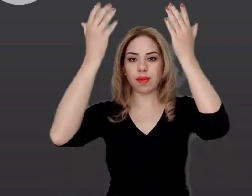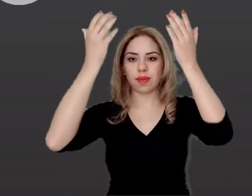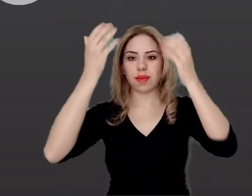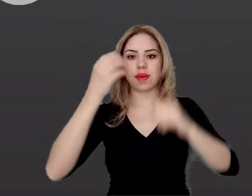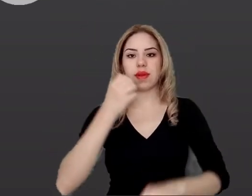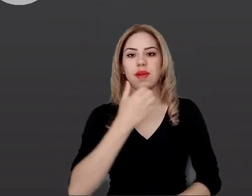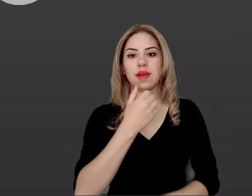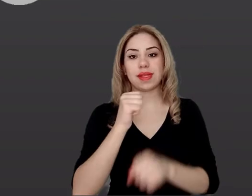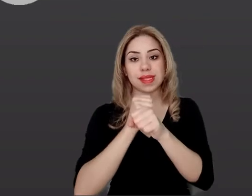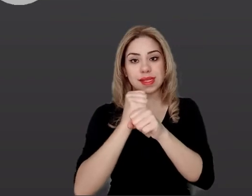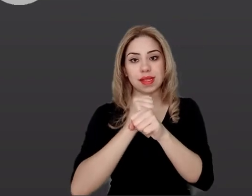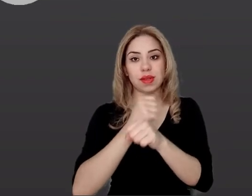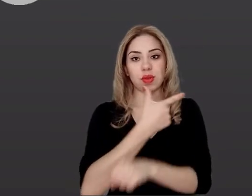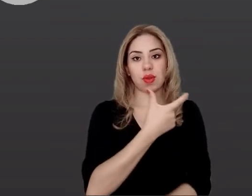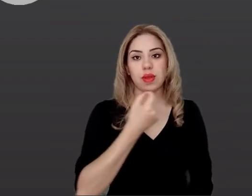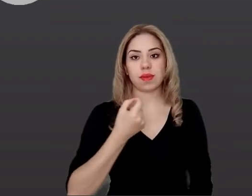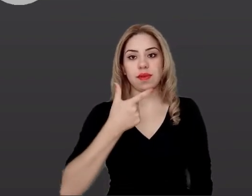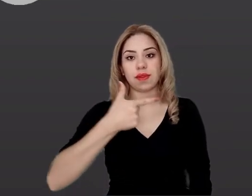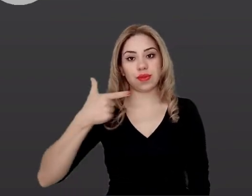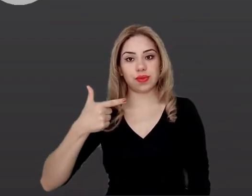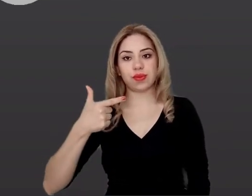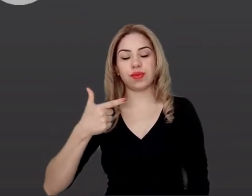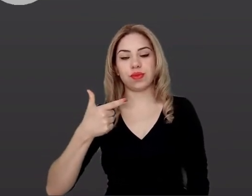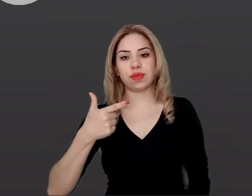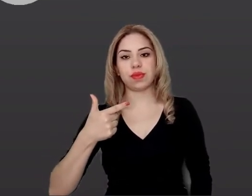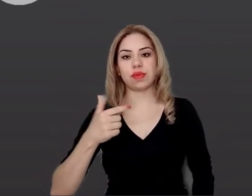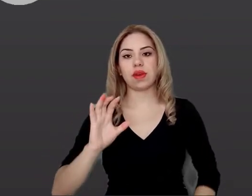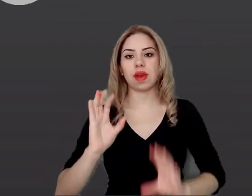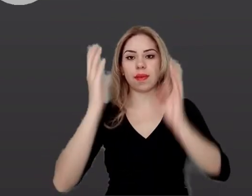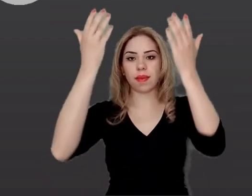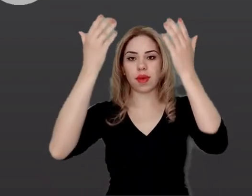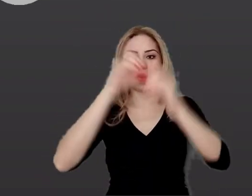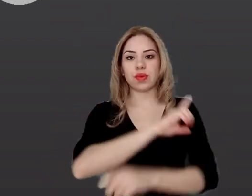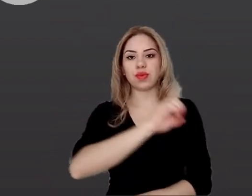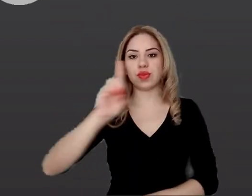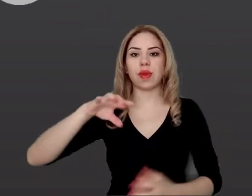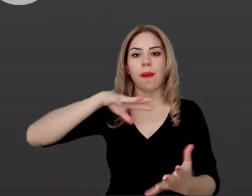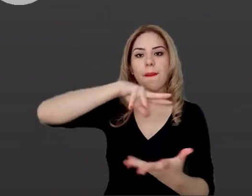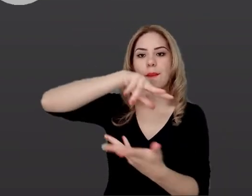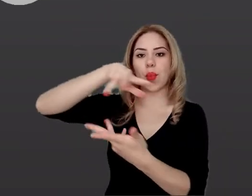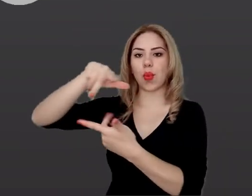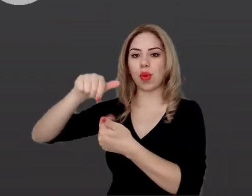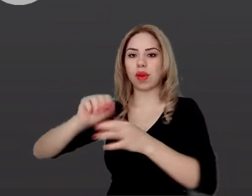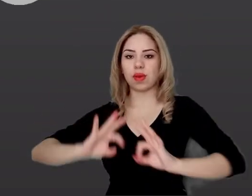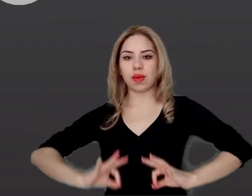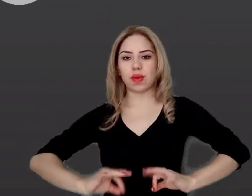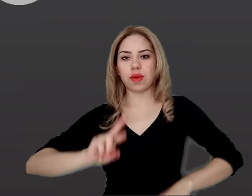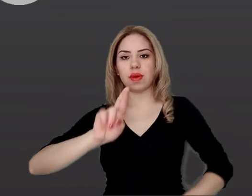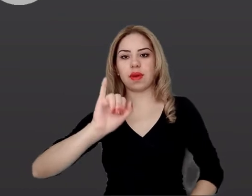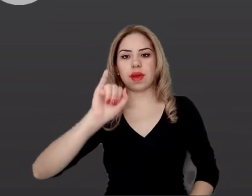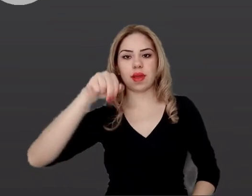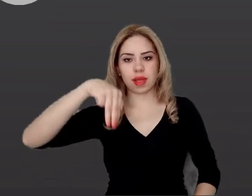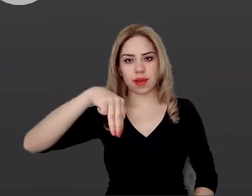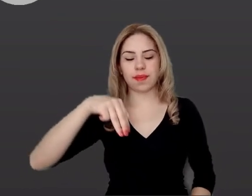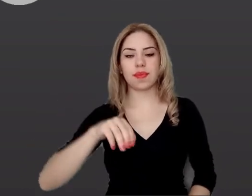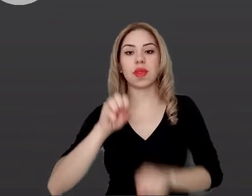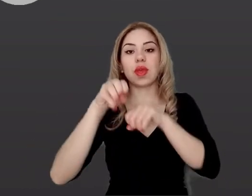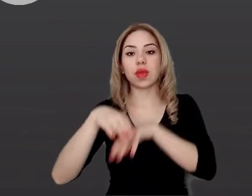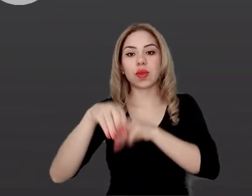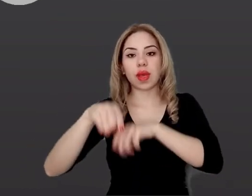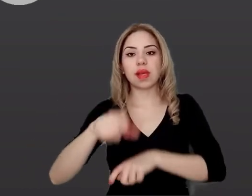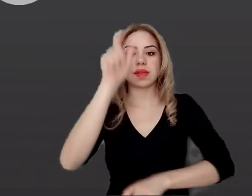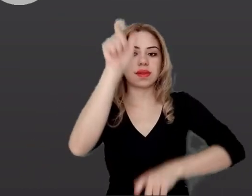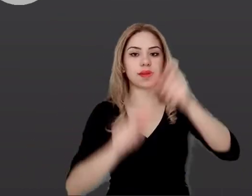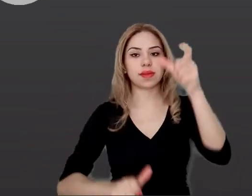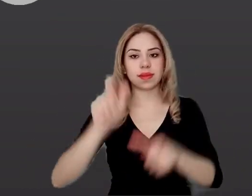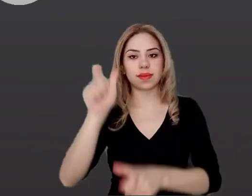esse ano aí a campanha do Dia Mundial do Rim, que é comemorada todo ano, e que vamos trabalhar justamente isso, a educação